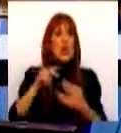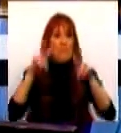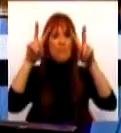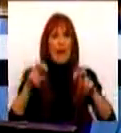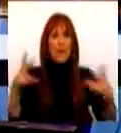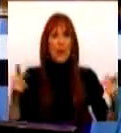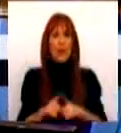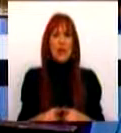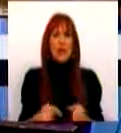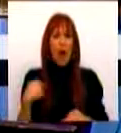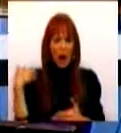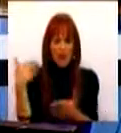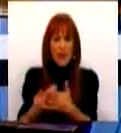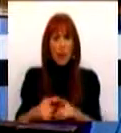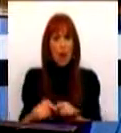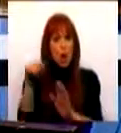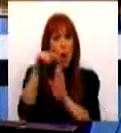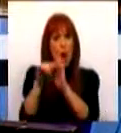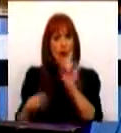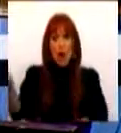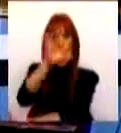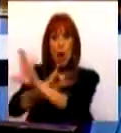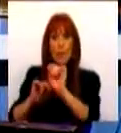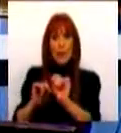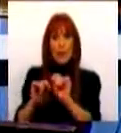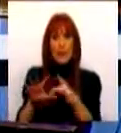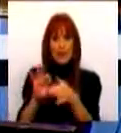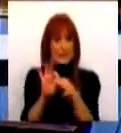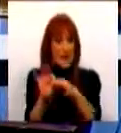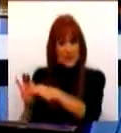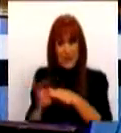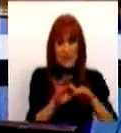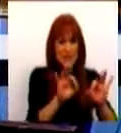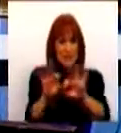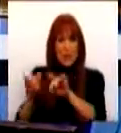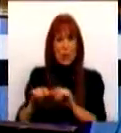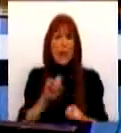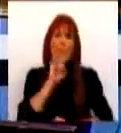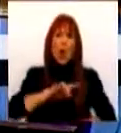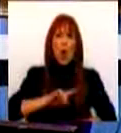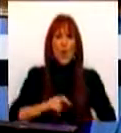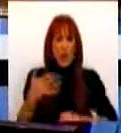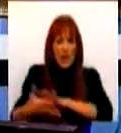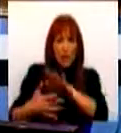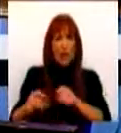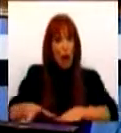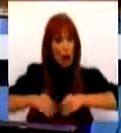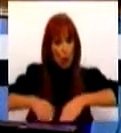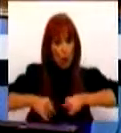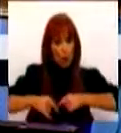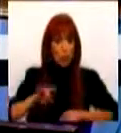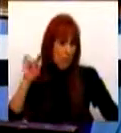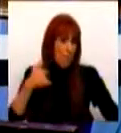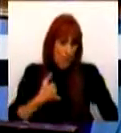matéria, até à existência de um normativo europeu uniforme, deve passar pela possibilidade da indústria adotar,